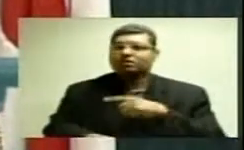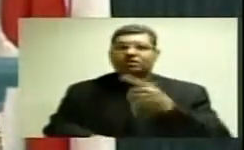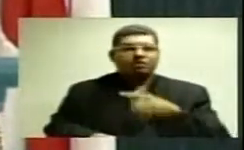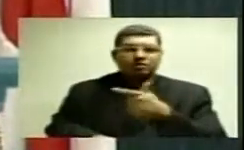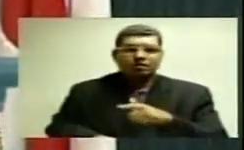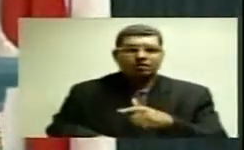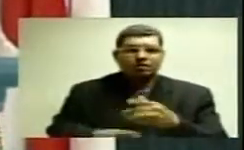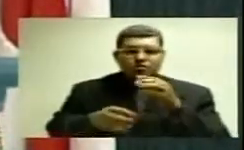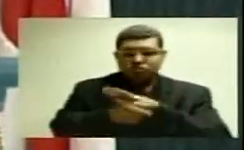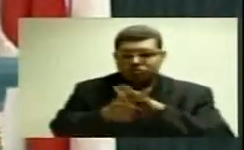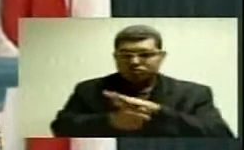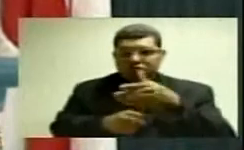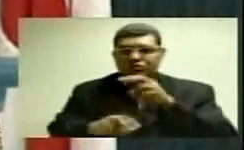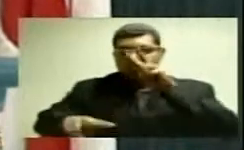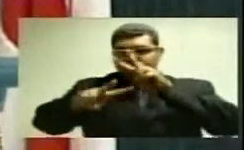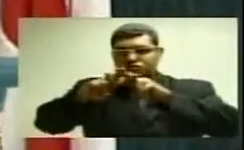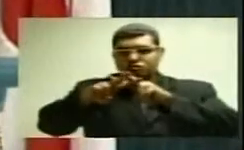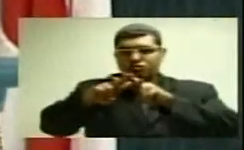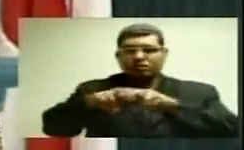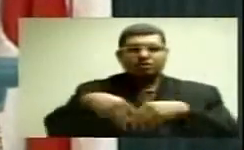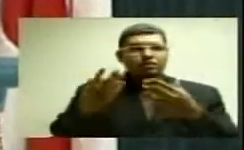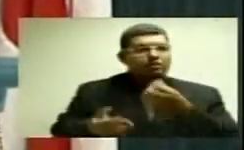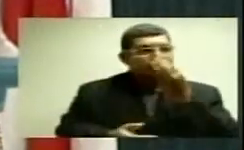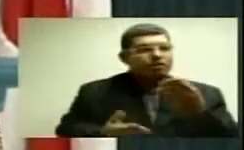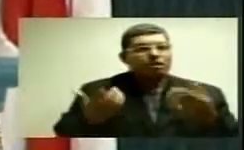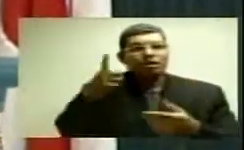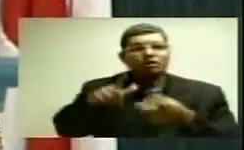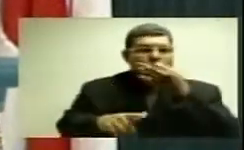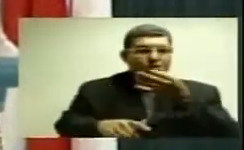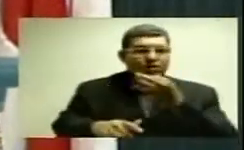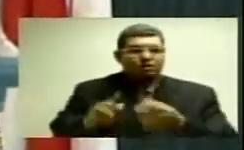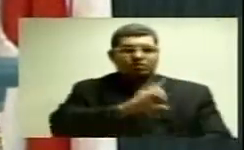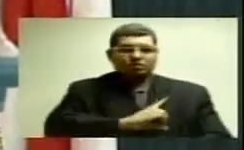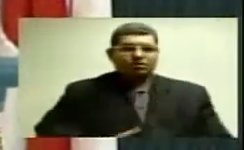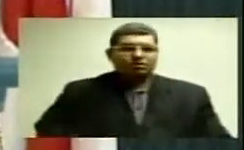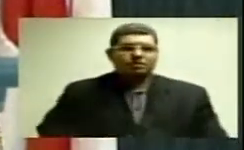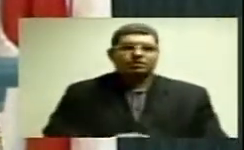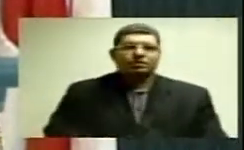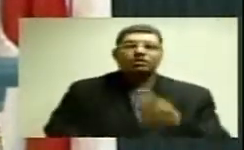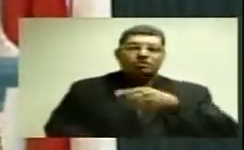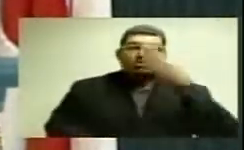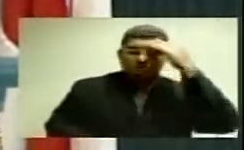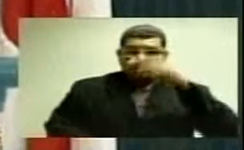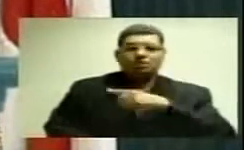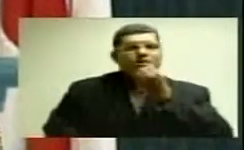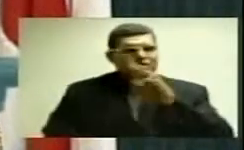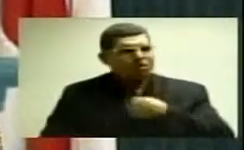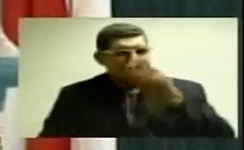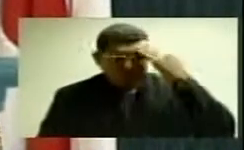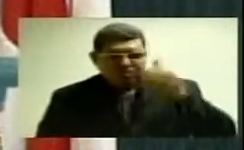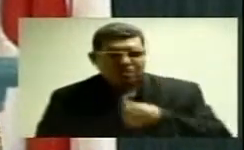não teríamos aquele acúmulo de presos que está ali, aquele amontoado de gente. A outra questão, deputado Marcelo, Vossa Excelência, tão bem quanto